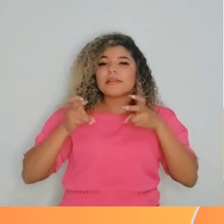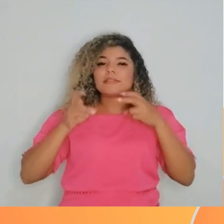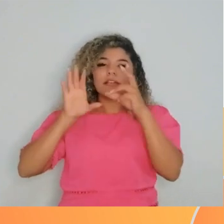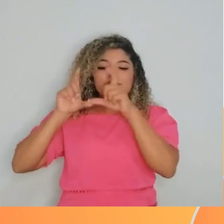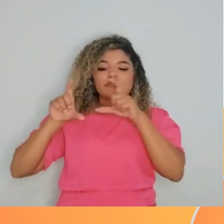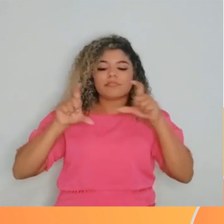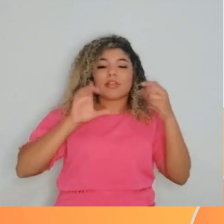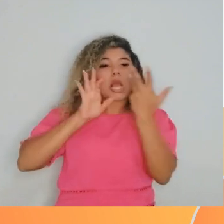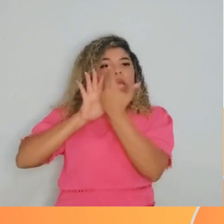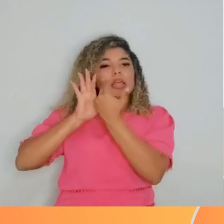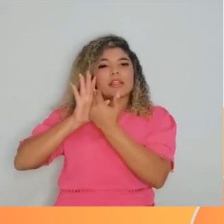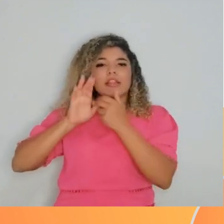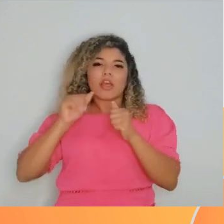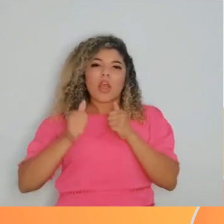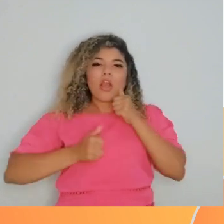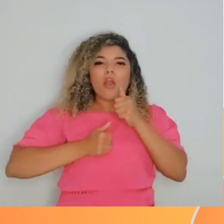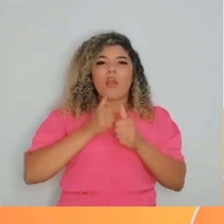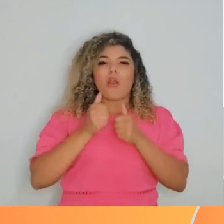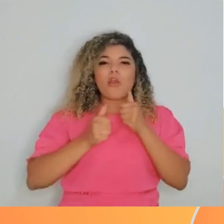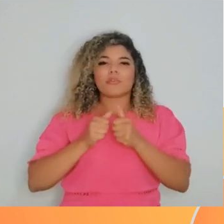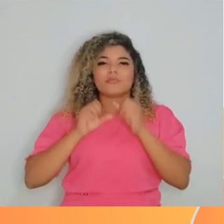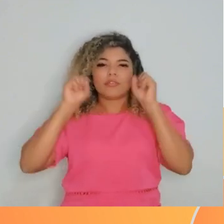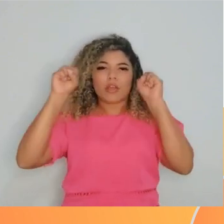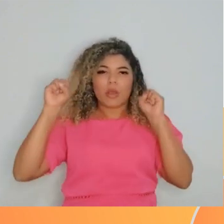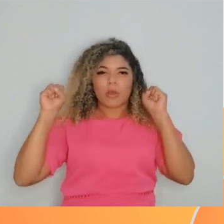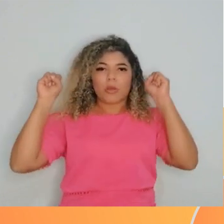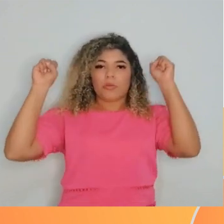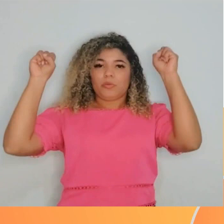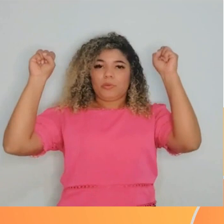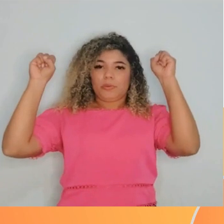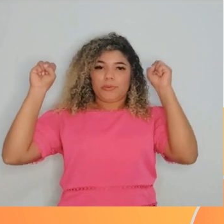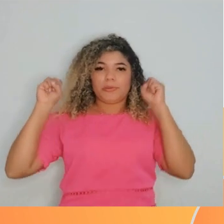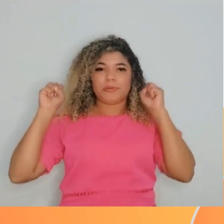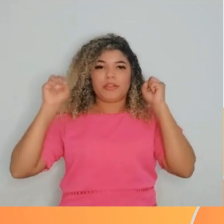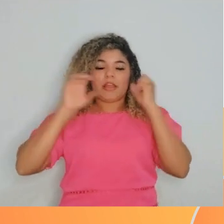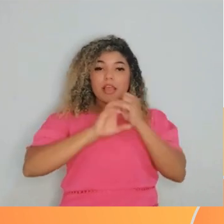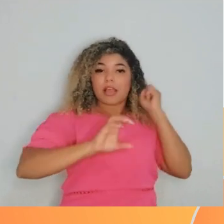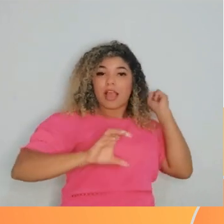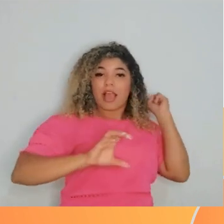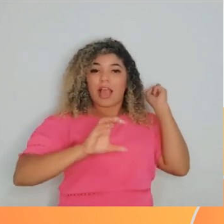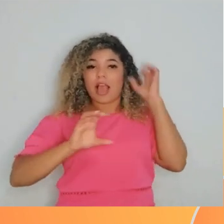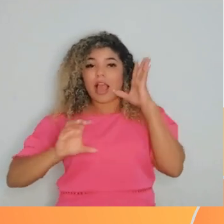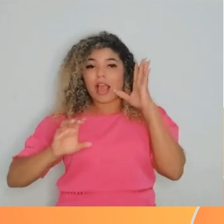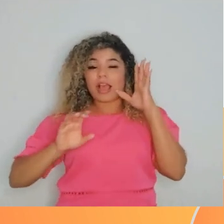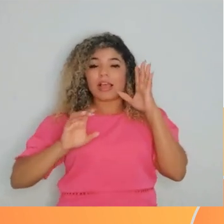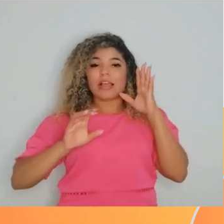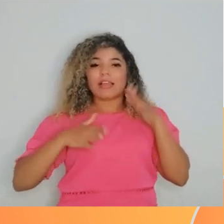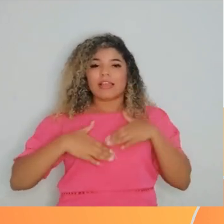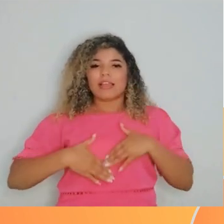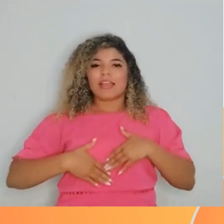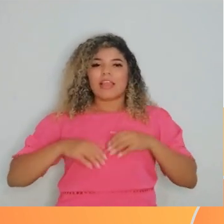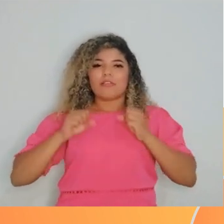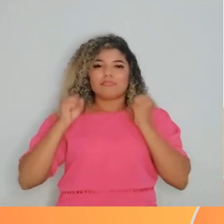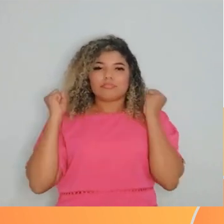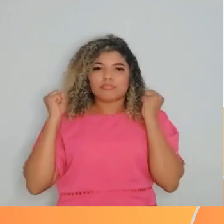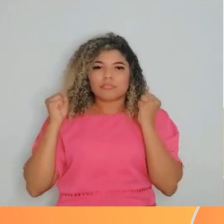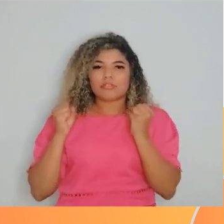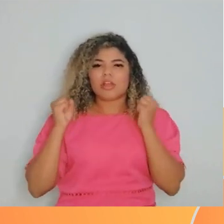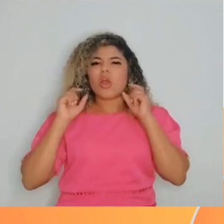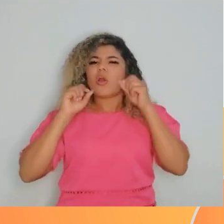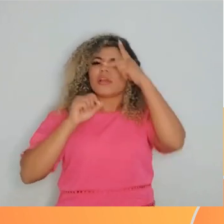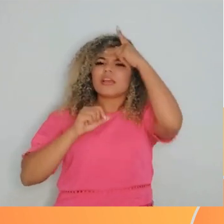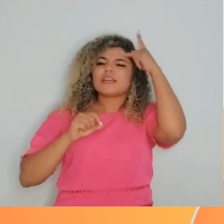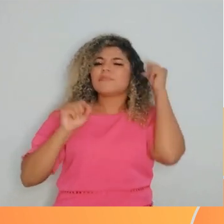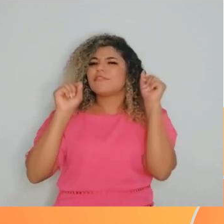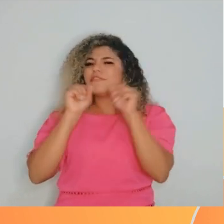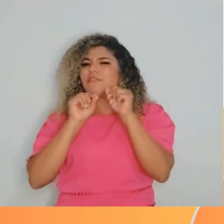Observe a charge ao lado. Corrida, levantamento de peso, lançamento e abdominais. O que